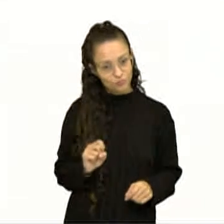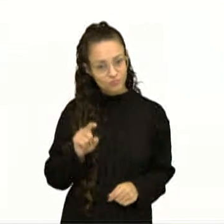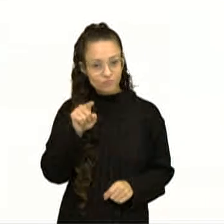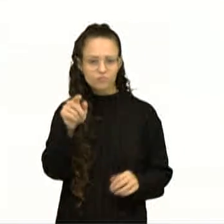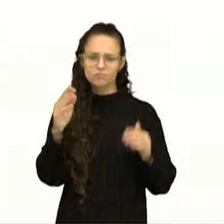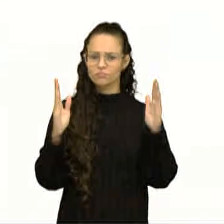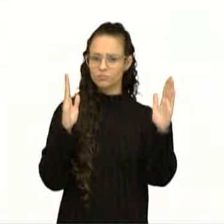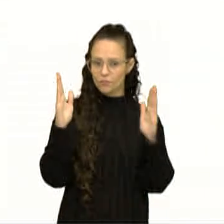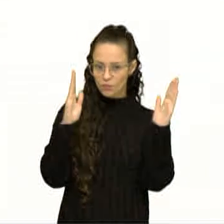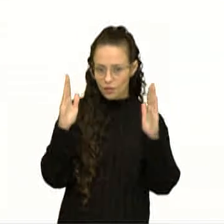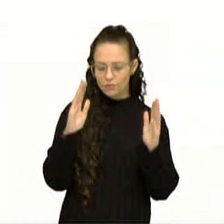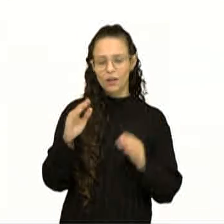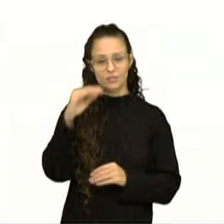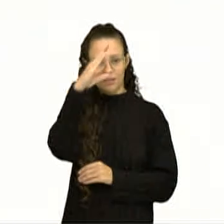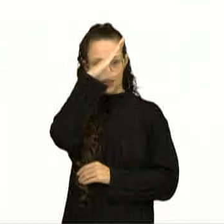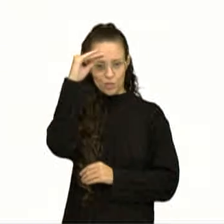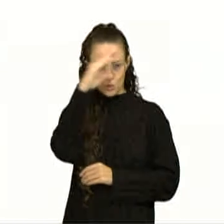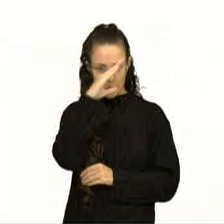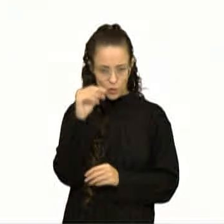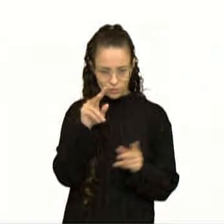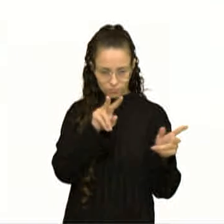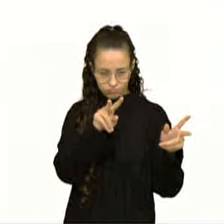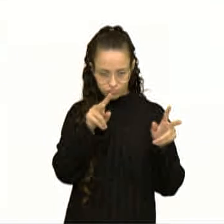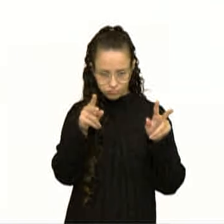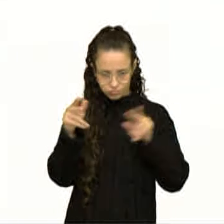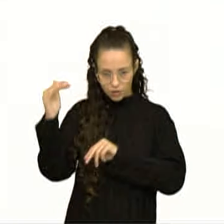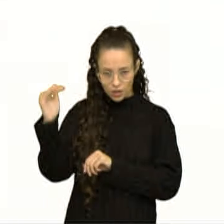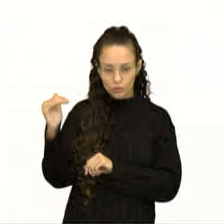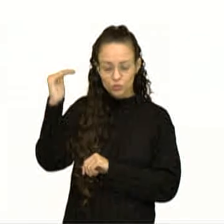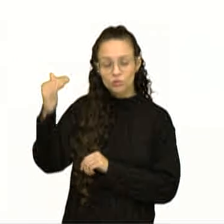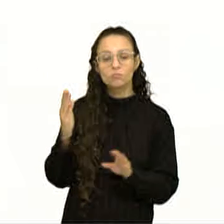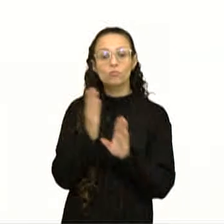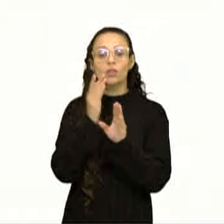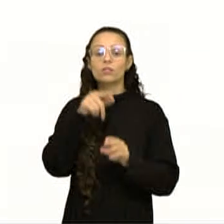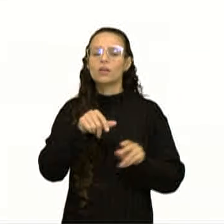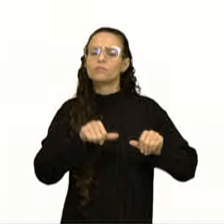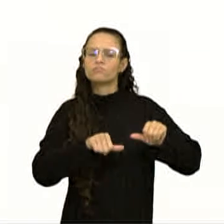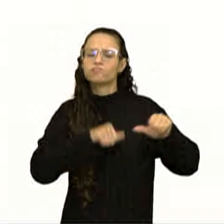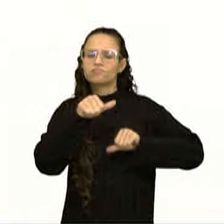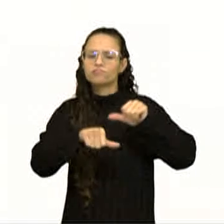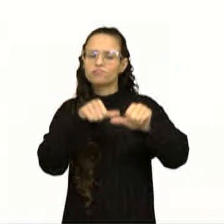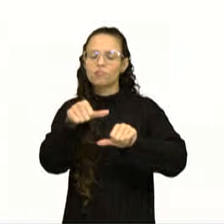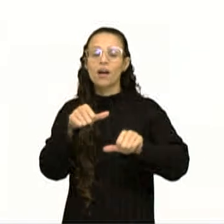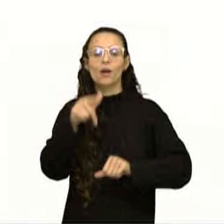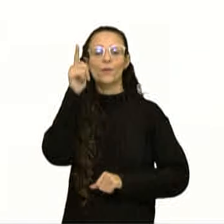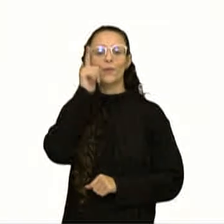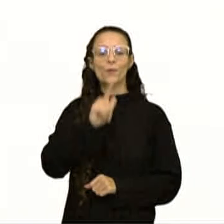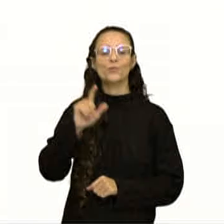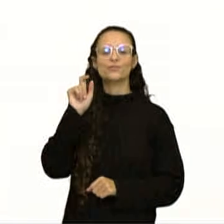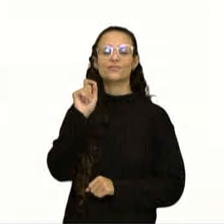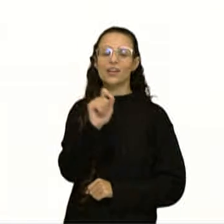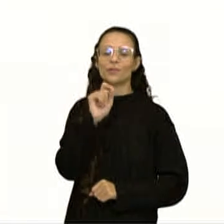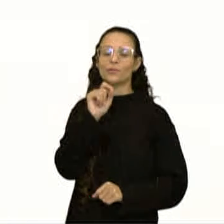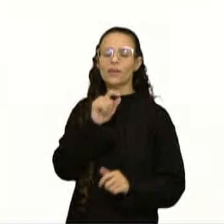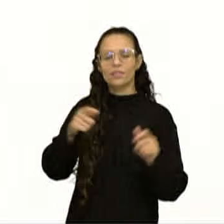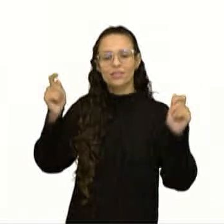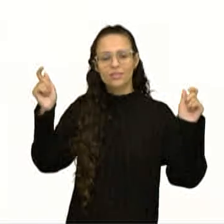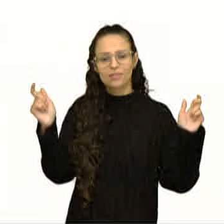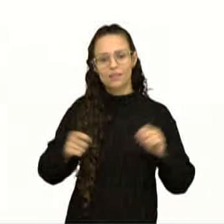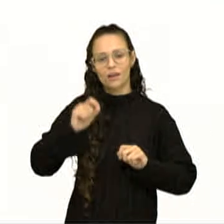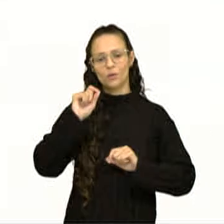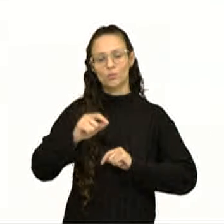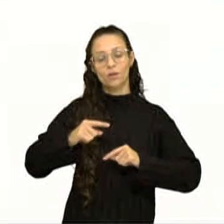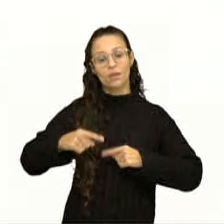nessa fase, na puberdade, através dessas mudanças, que a gente atinge a capacidade